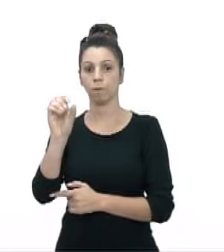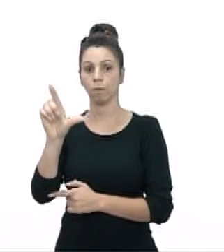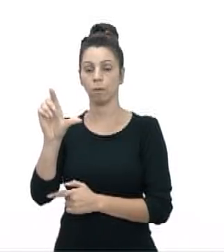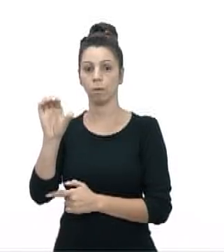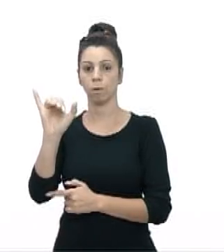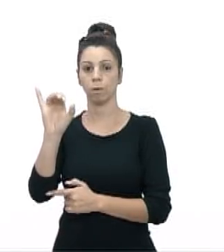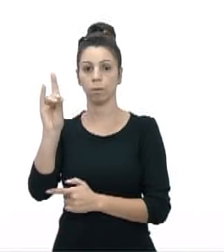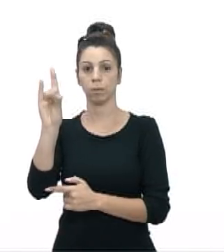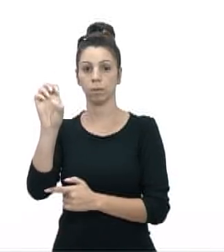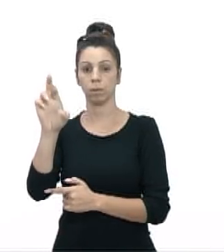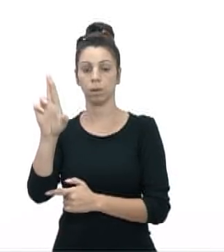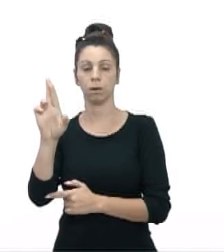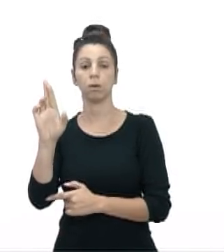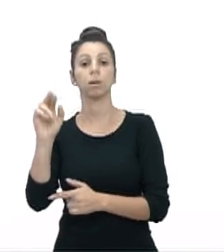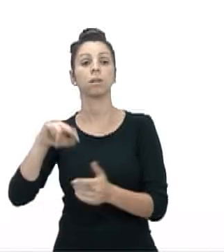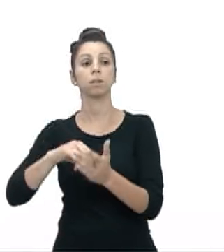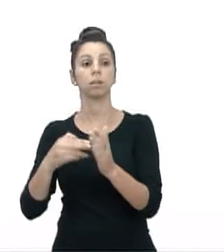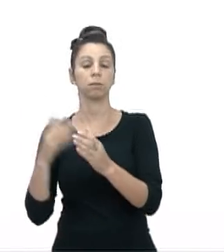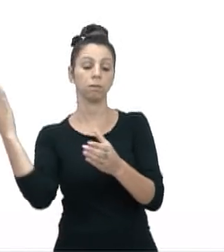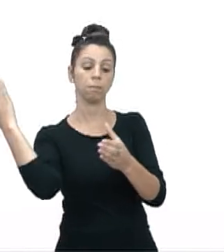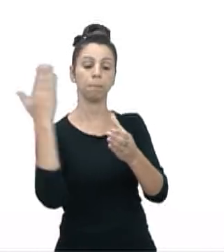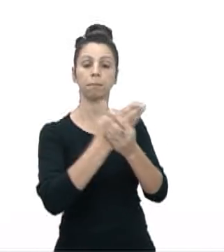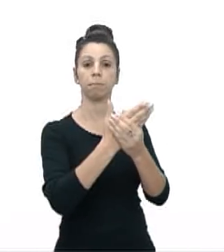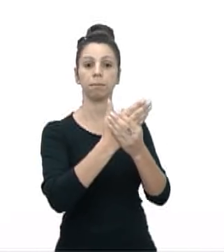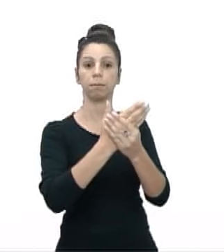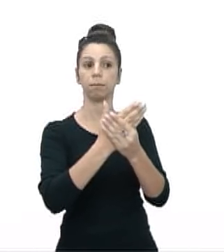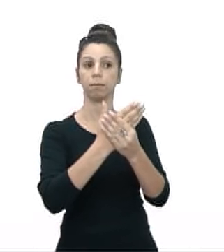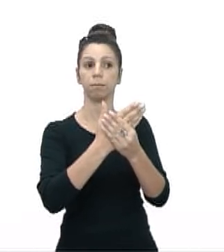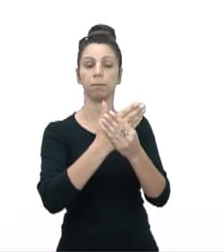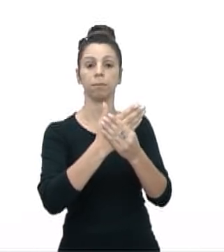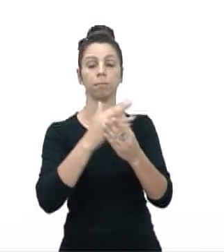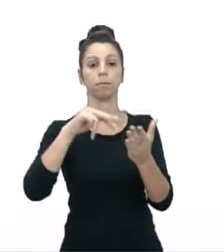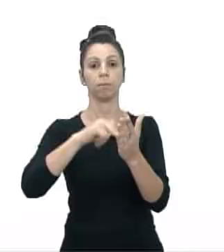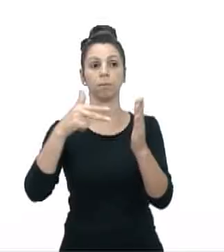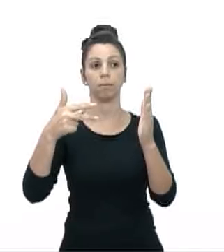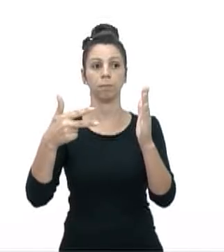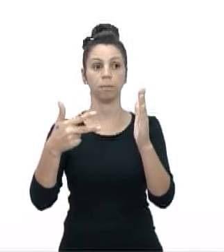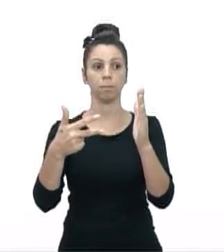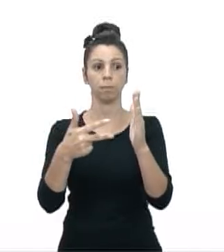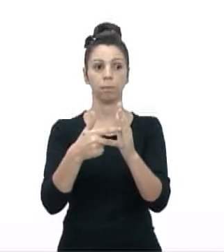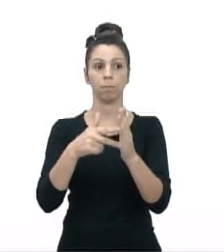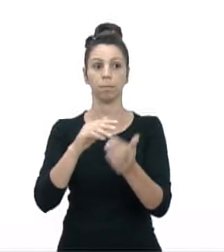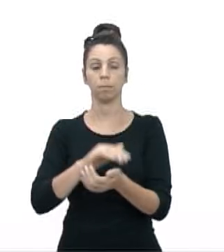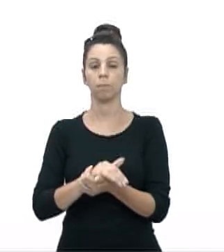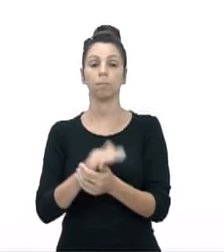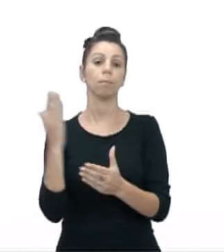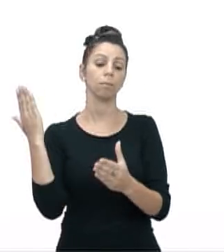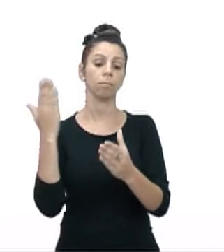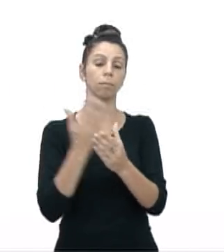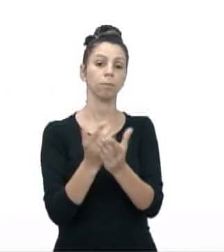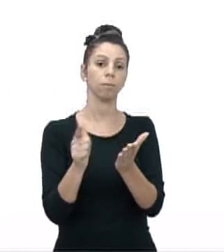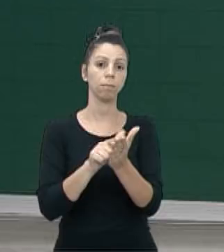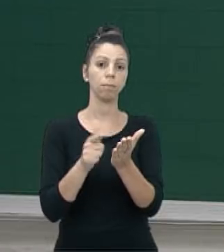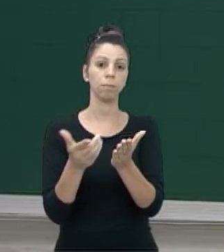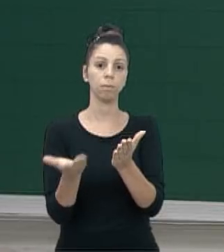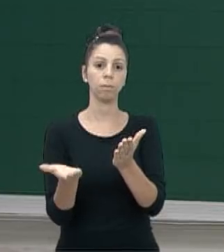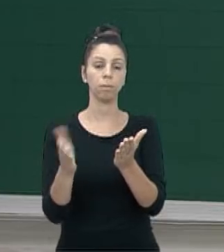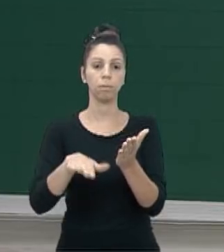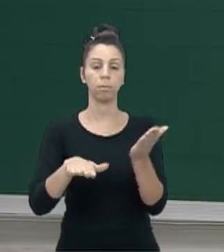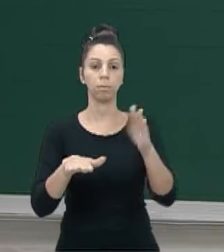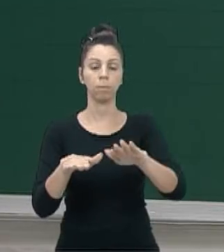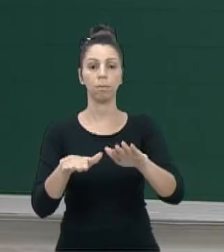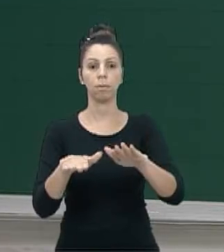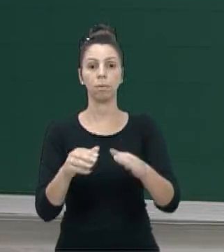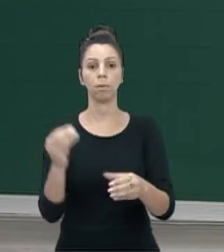né, que por sua vez é oriunda de fold, né, significando dobra. Então, o folder geralmente tem essa característica de